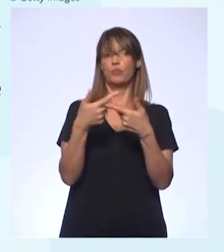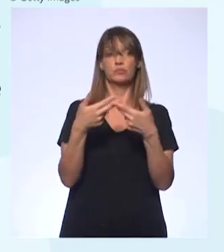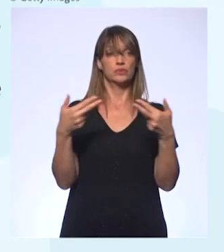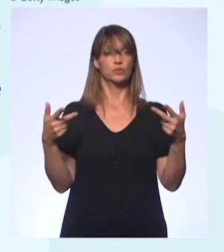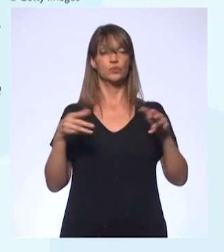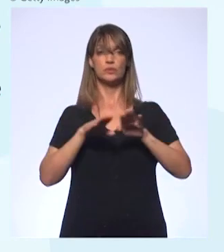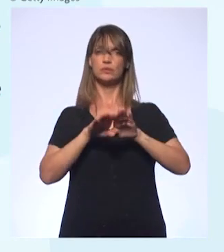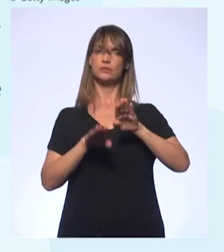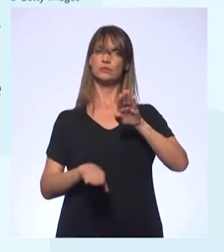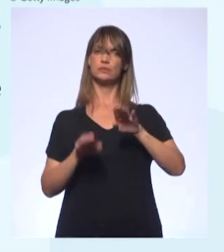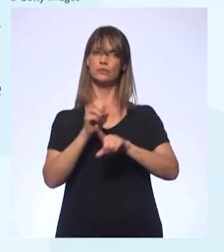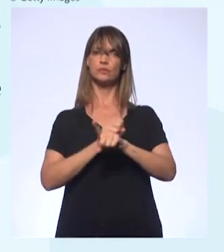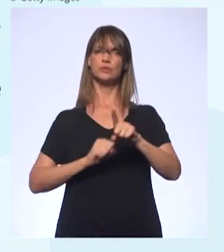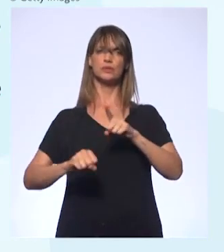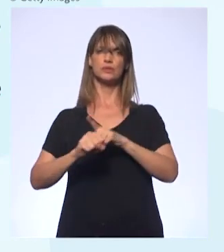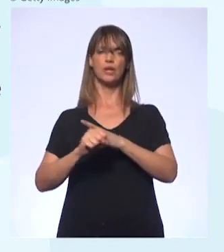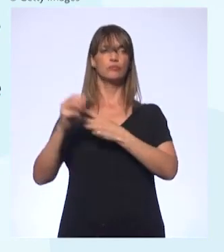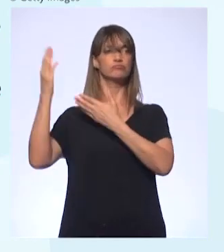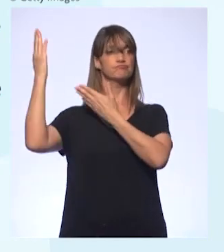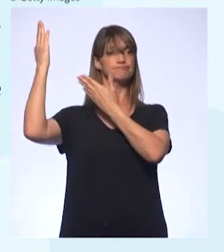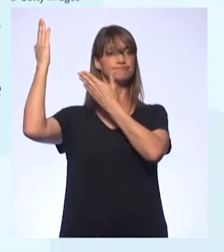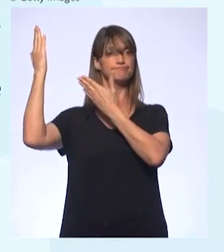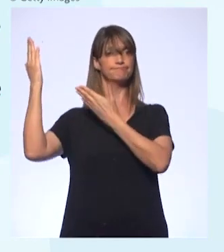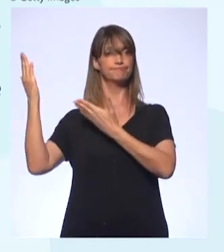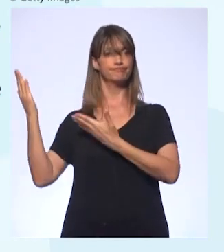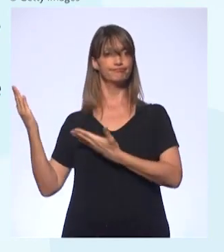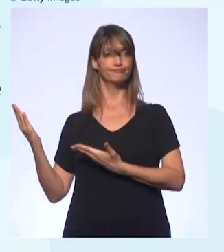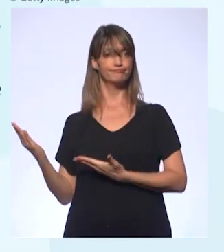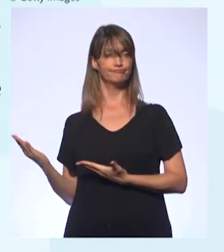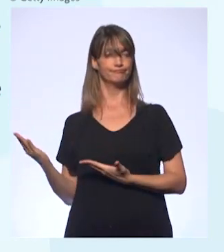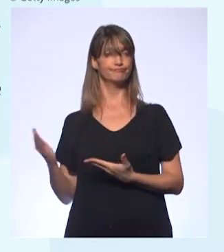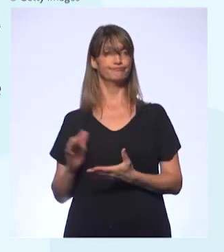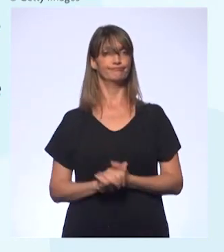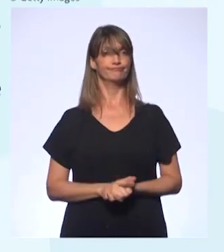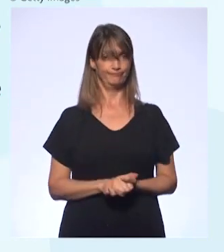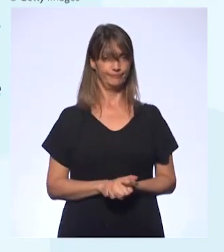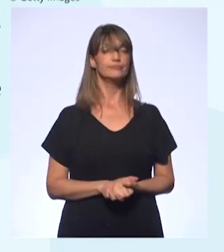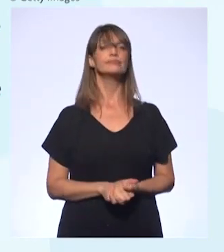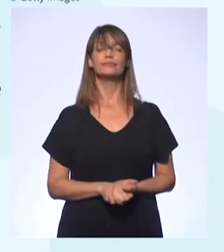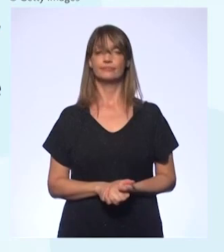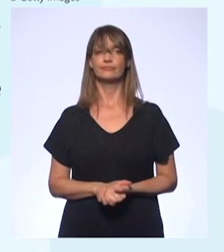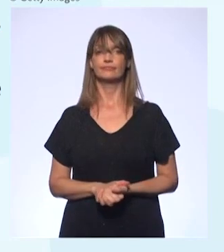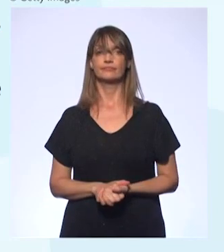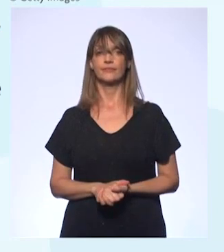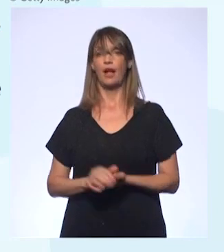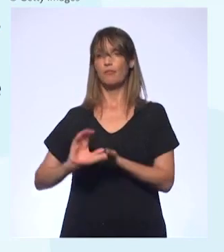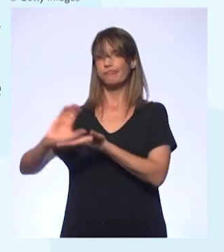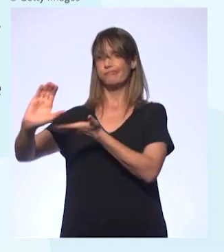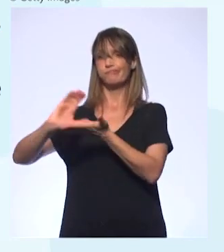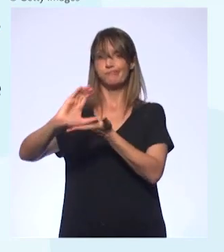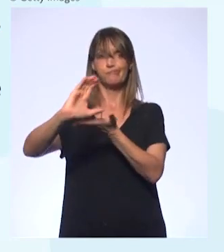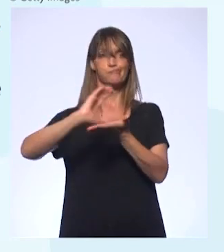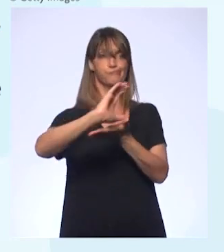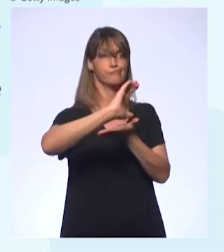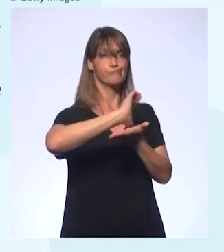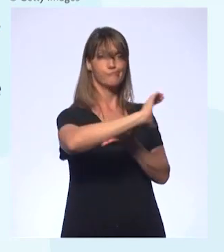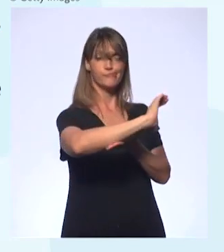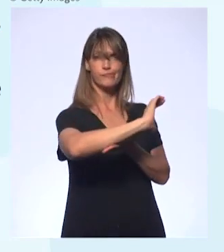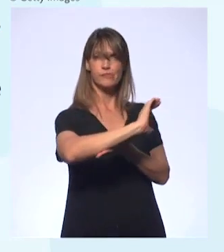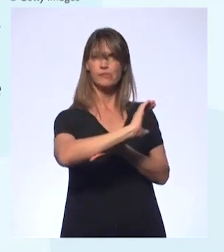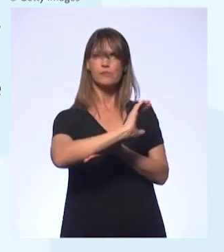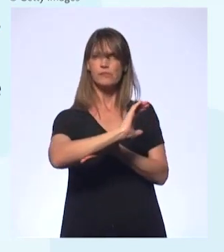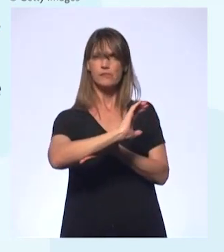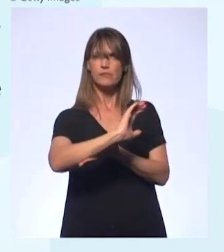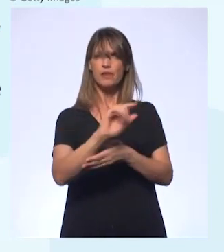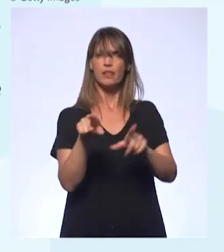à desigualdade social que nós estamos discutindo aqui é que essa má distribuição de renda também